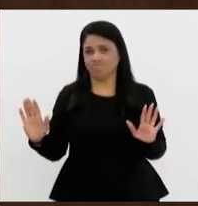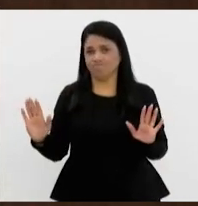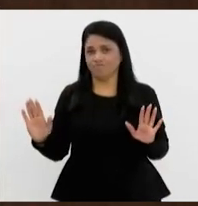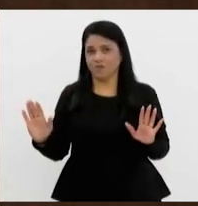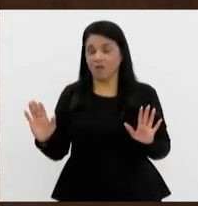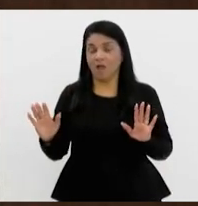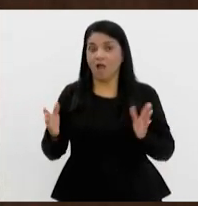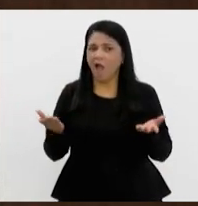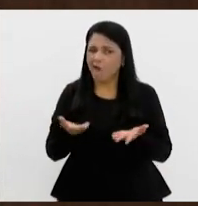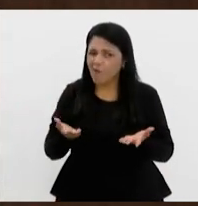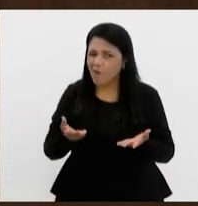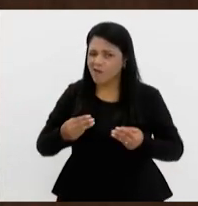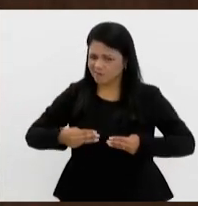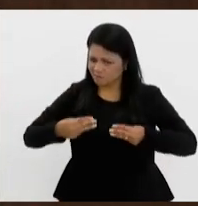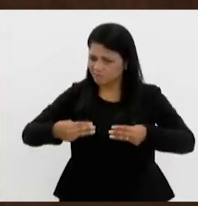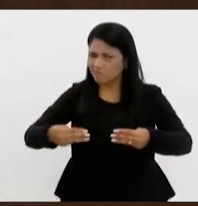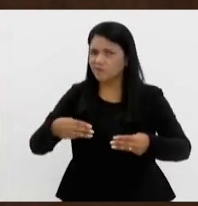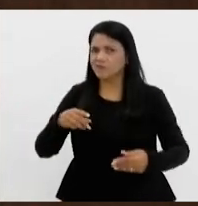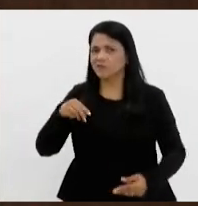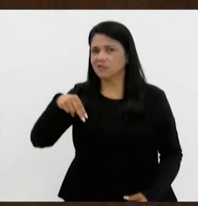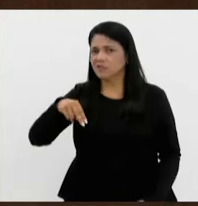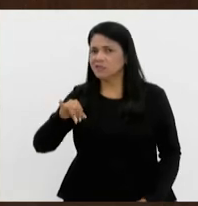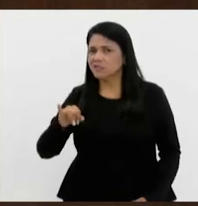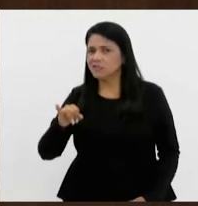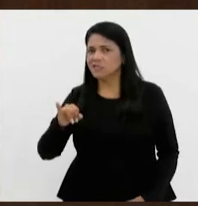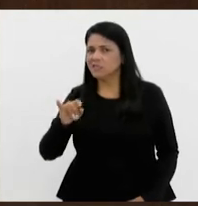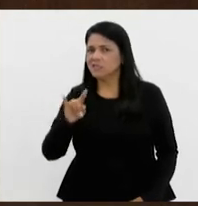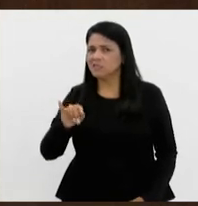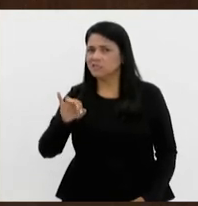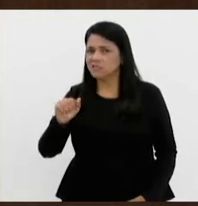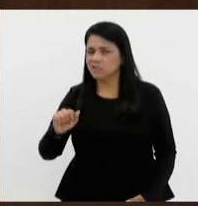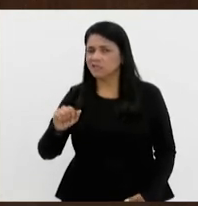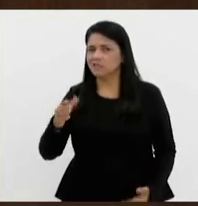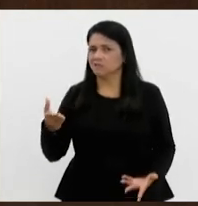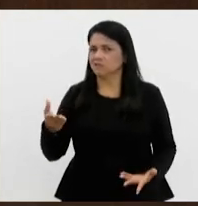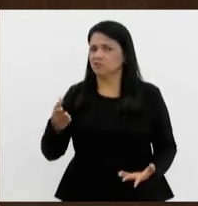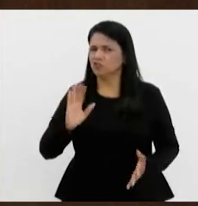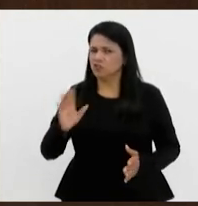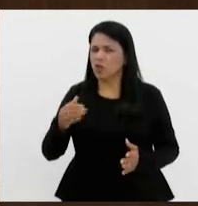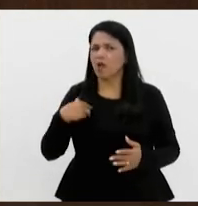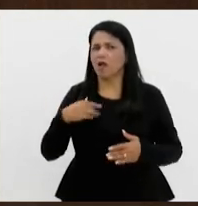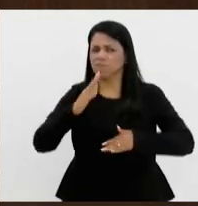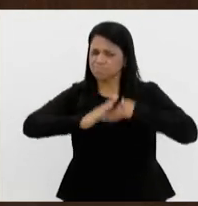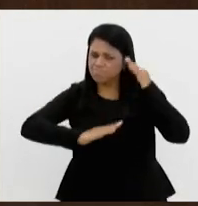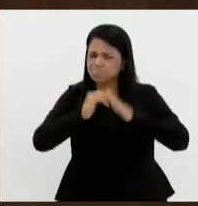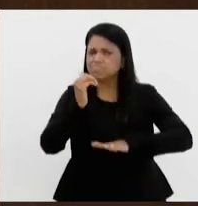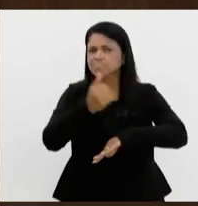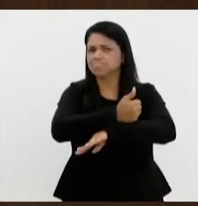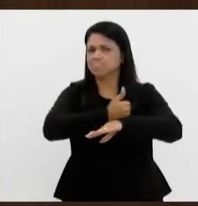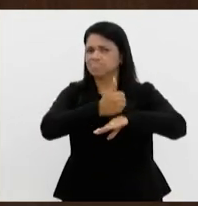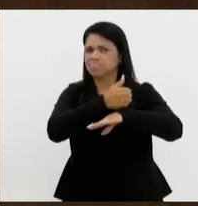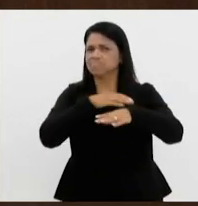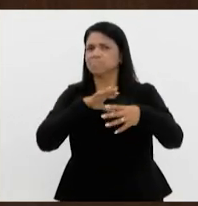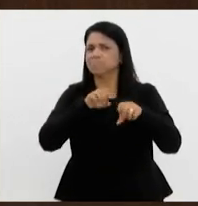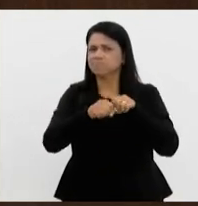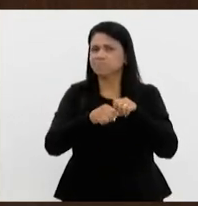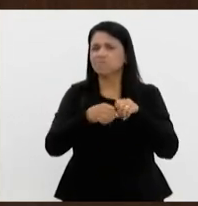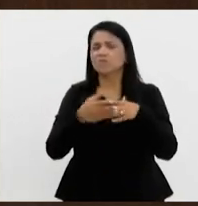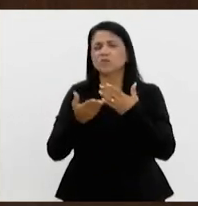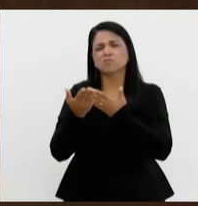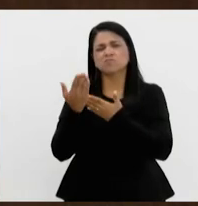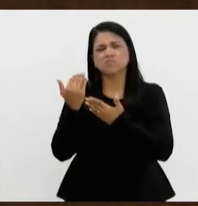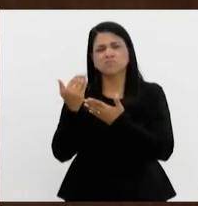na Fiocruz, etc. Uma mulher de carreira. Tá, deu um escorregão outro dia